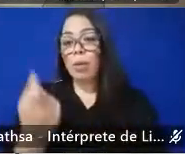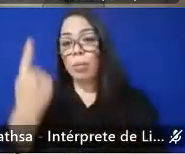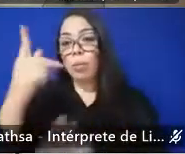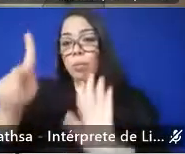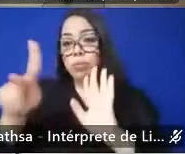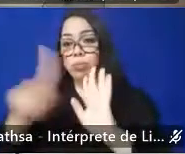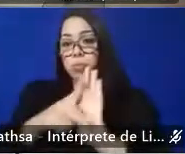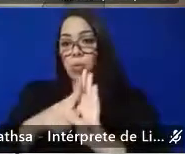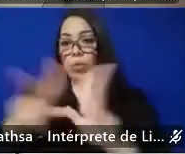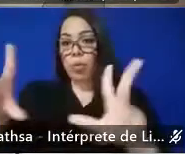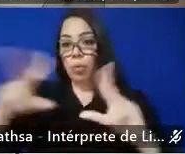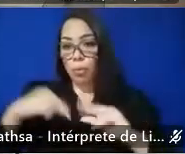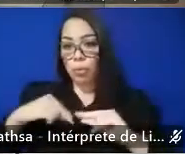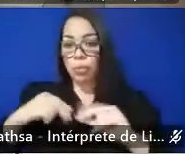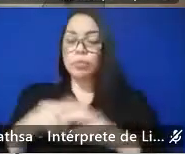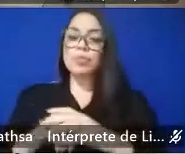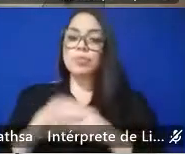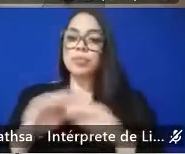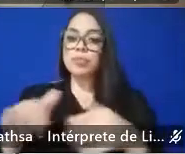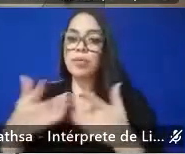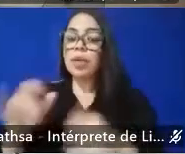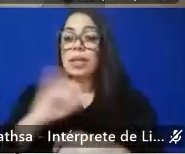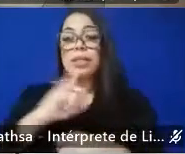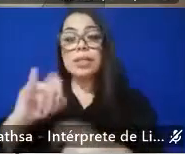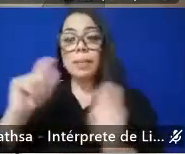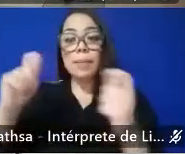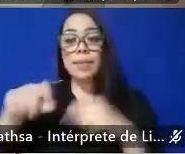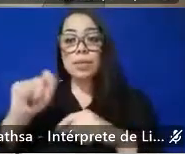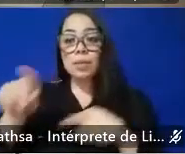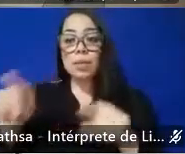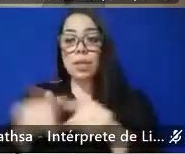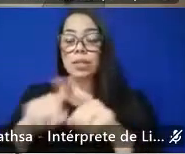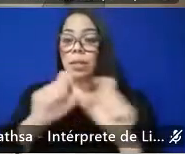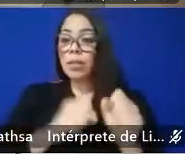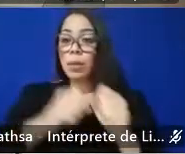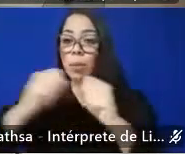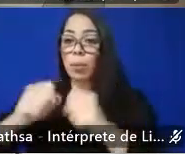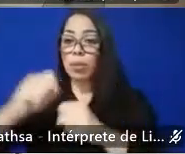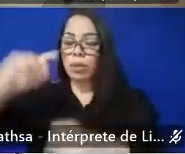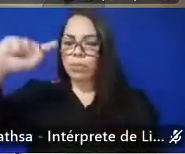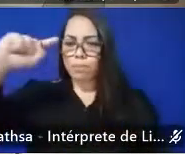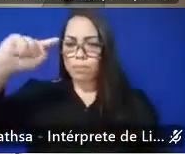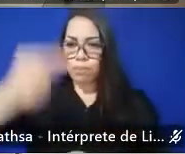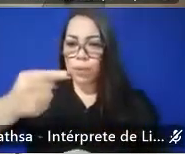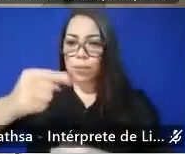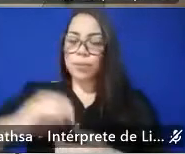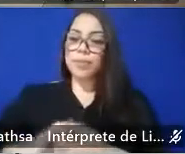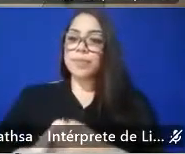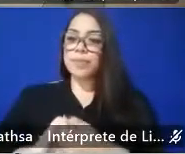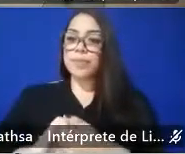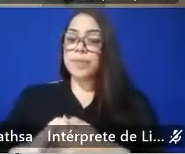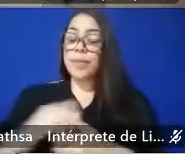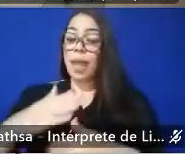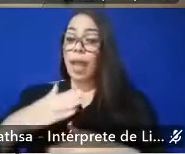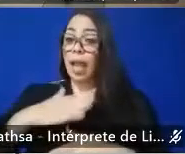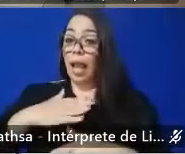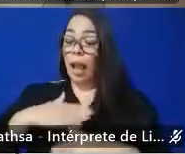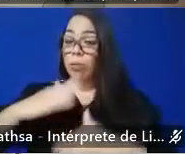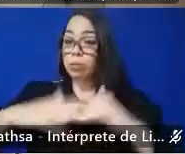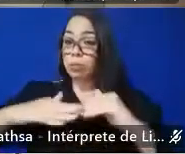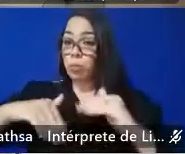e quando necessário exercer o poder disciplinar na minha gestão procurei seguir